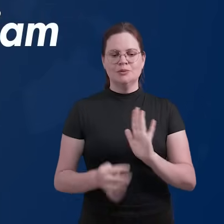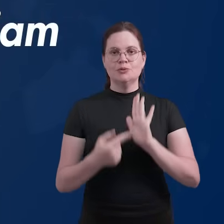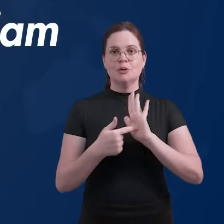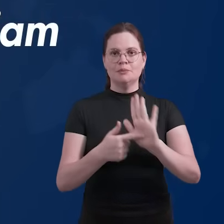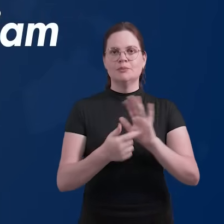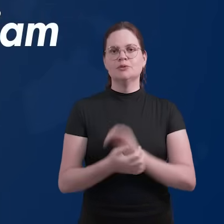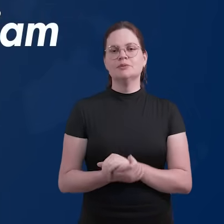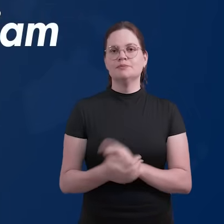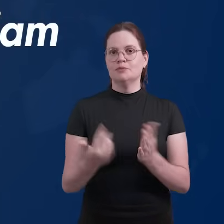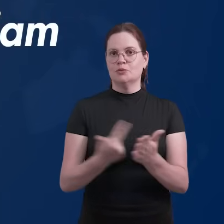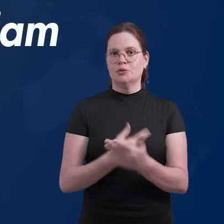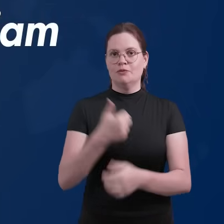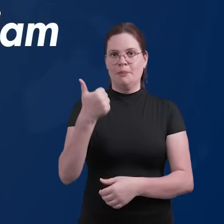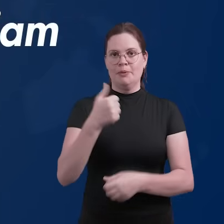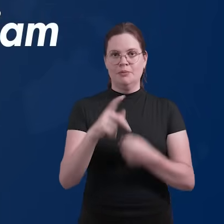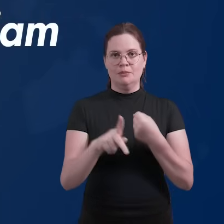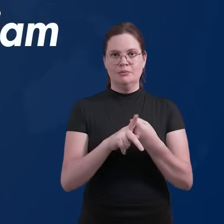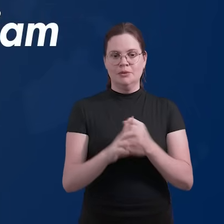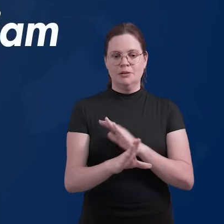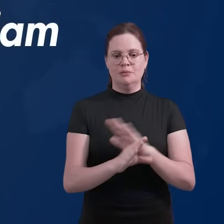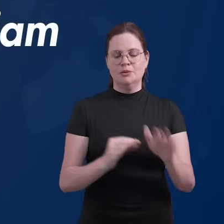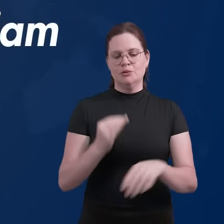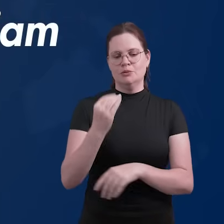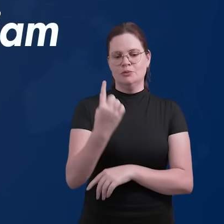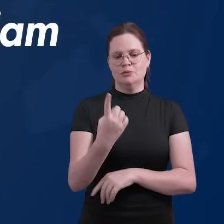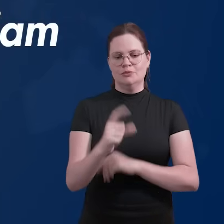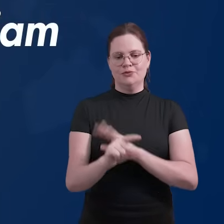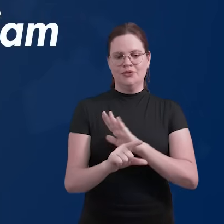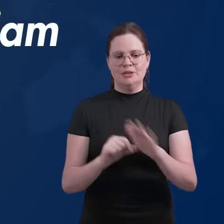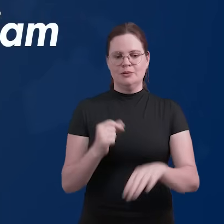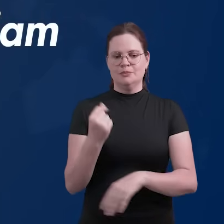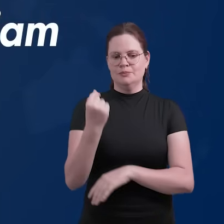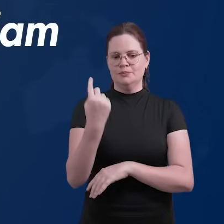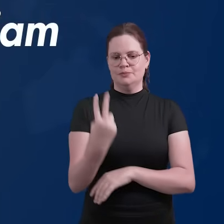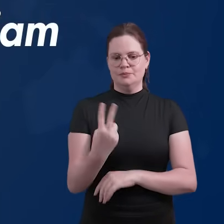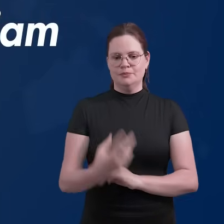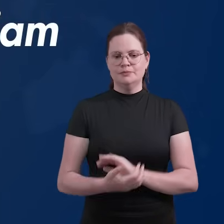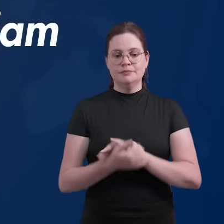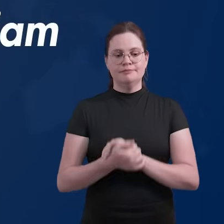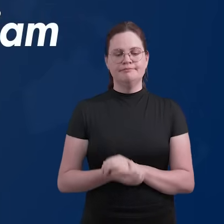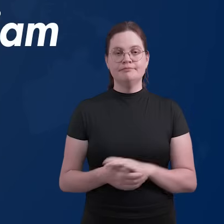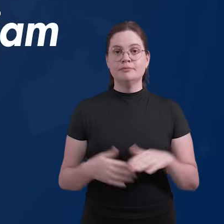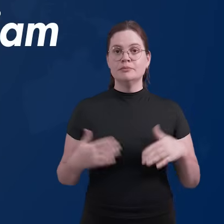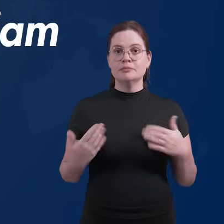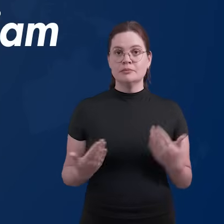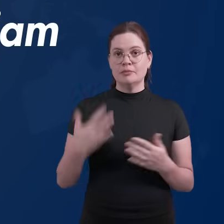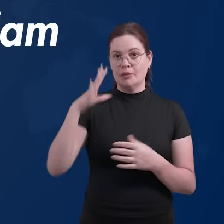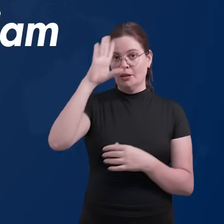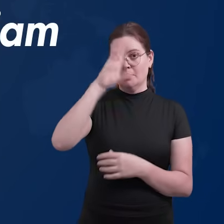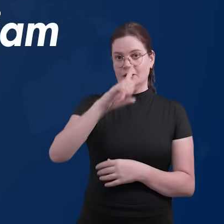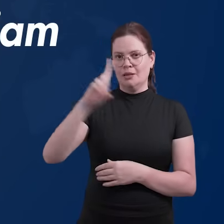da primeira carta do apóstolo Pedro, capítulo 1, versículo 2. A leitura diz assim, leiamos.